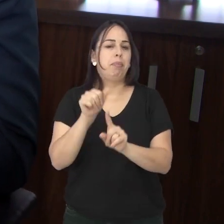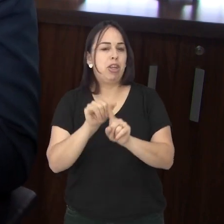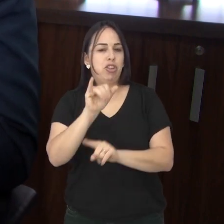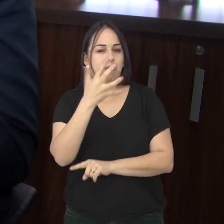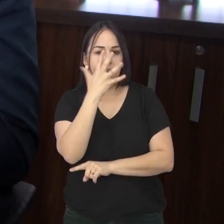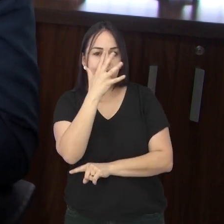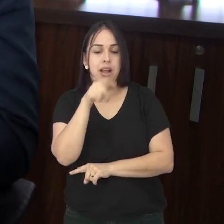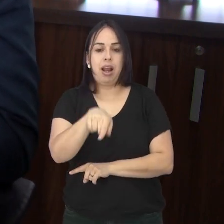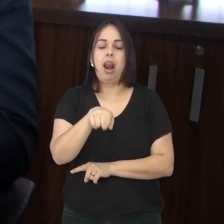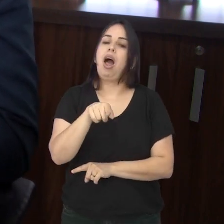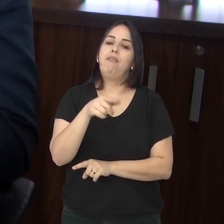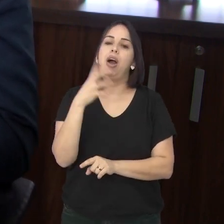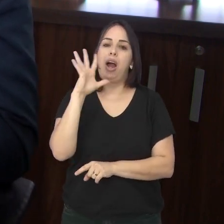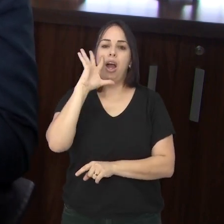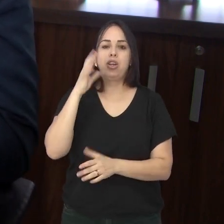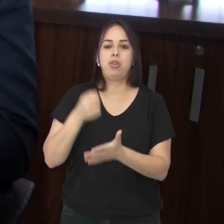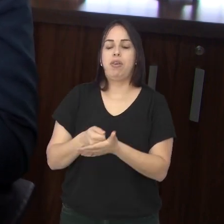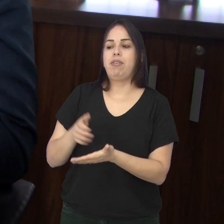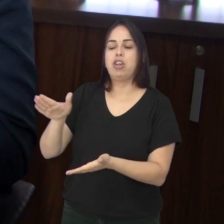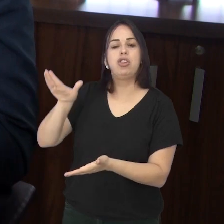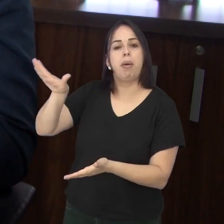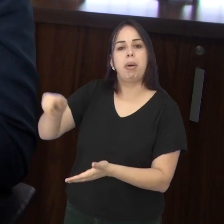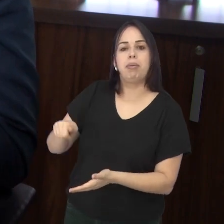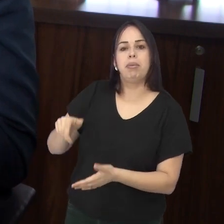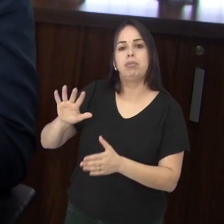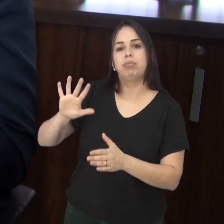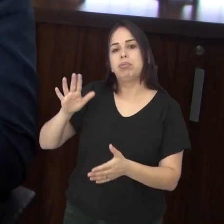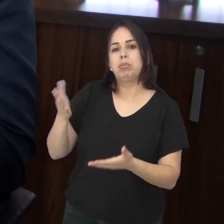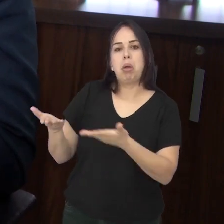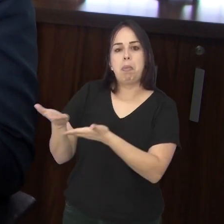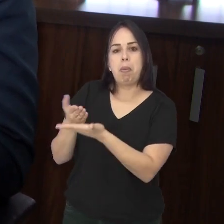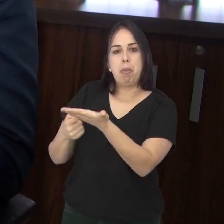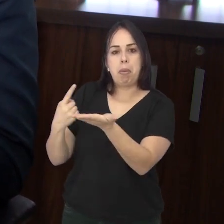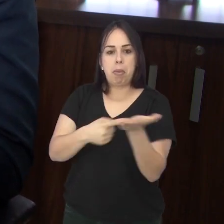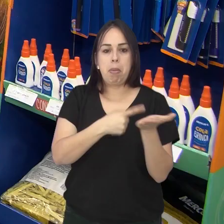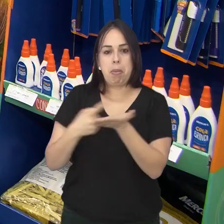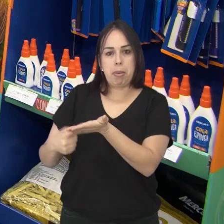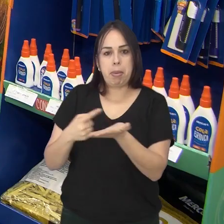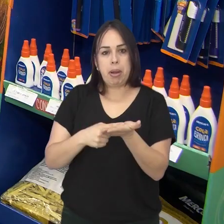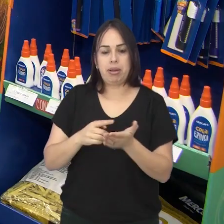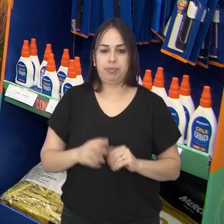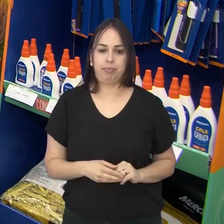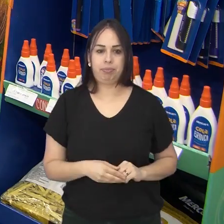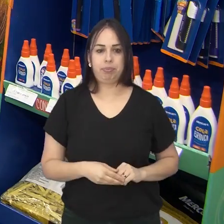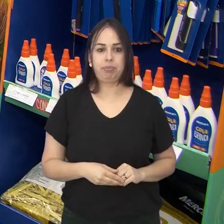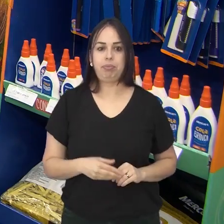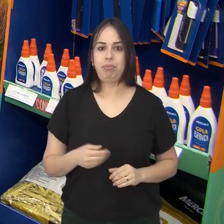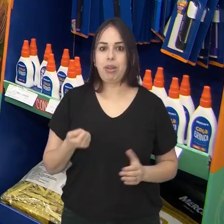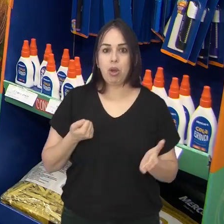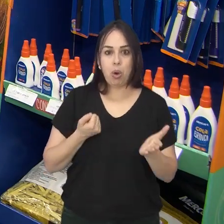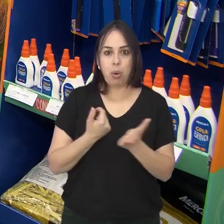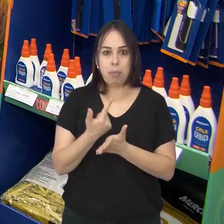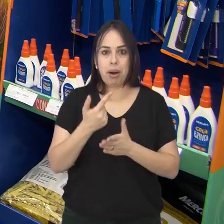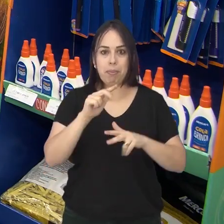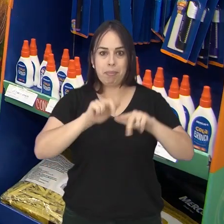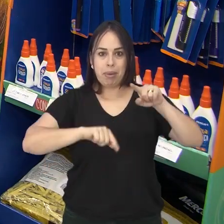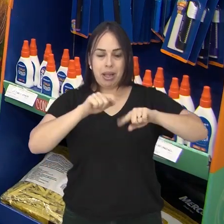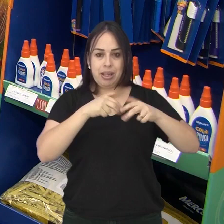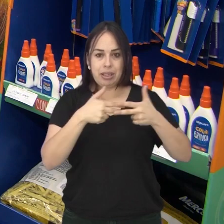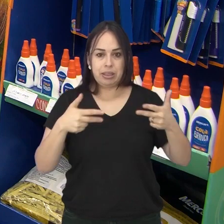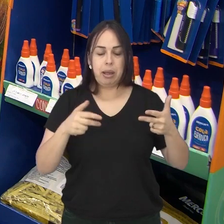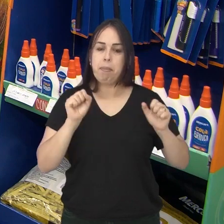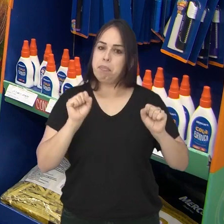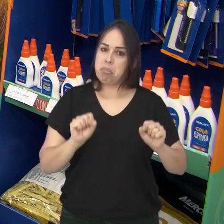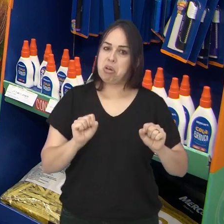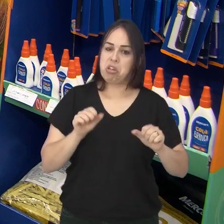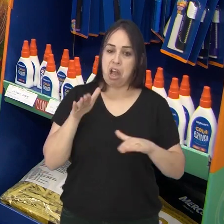de fevereiro, que com certeza o PROCON vai chamar aquela escola para uma conciliação. E sabia que a compra de materiais escolares também